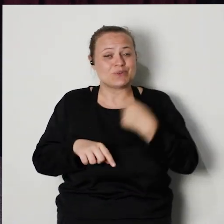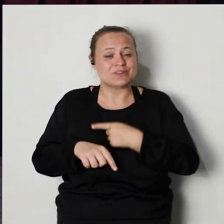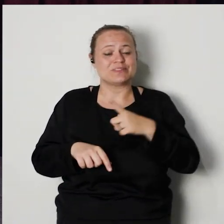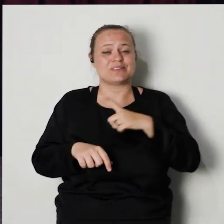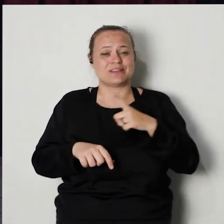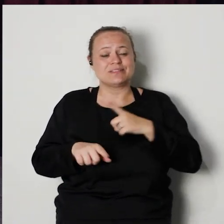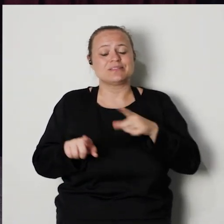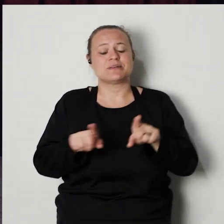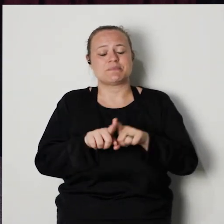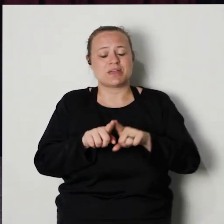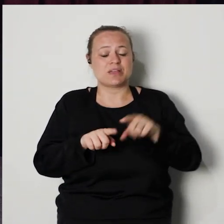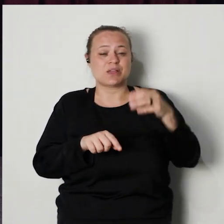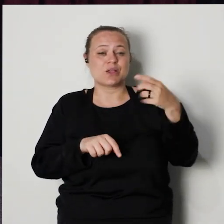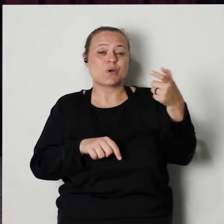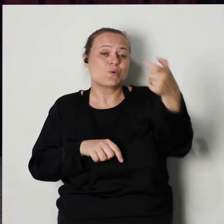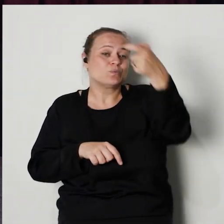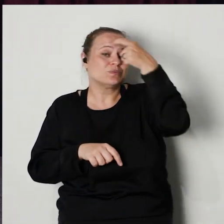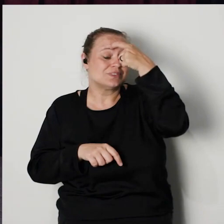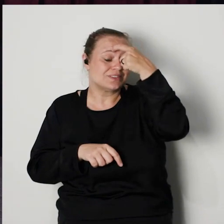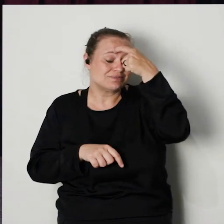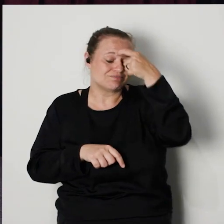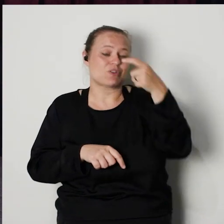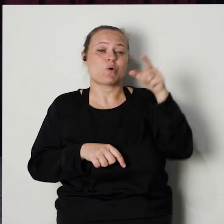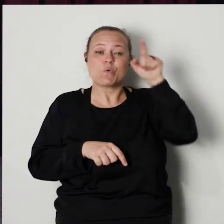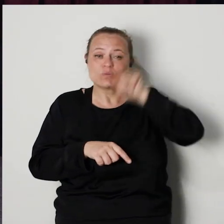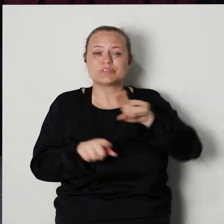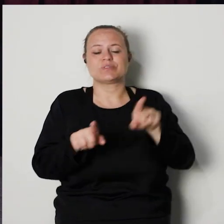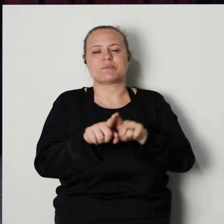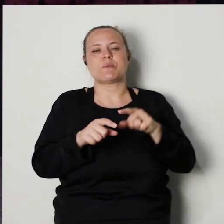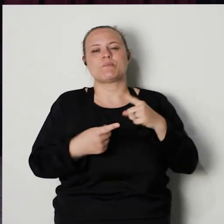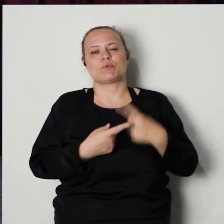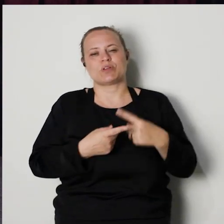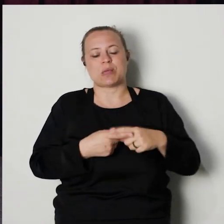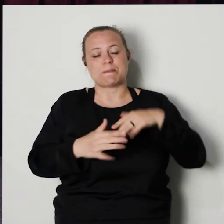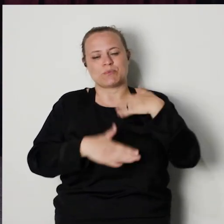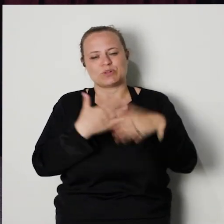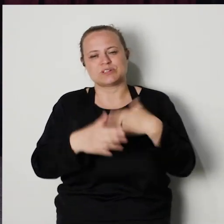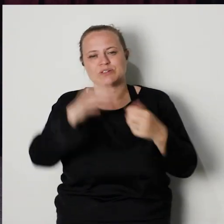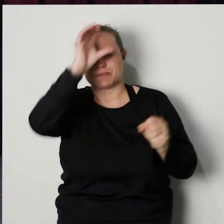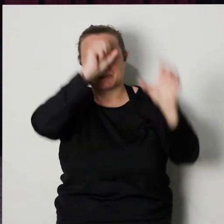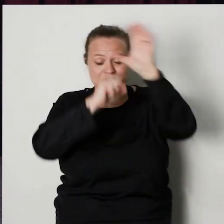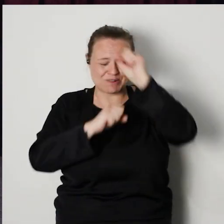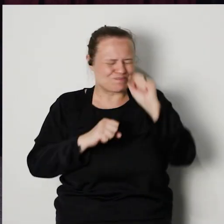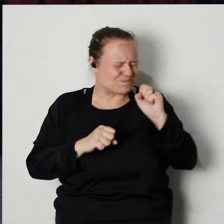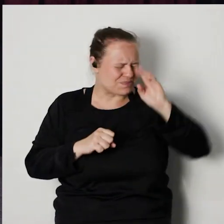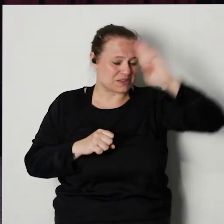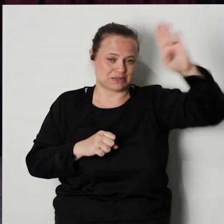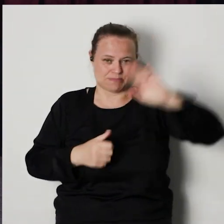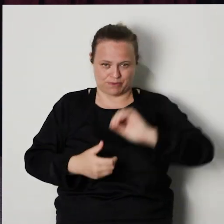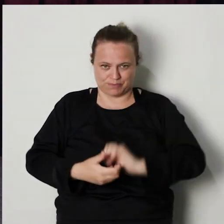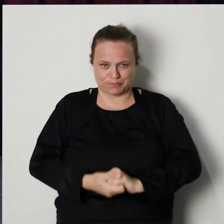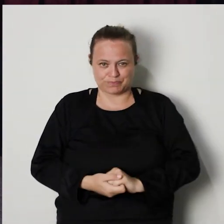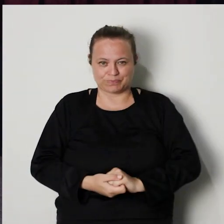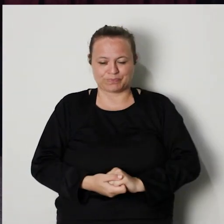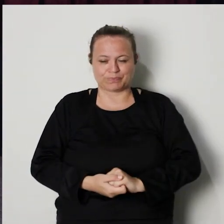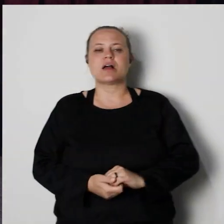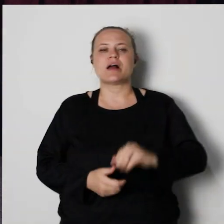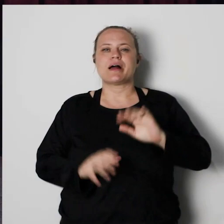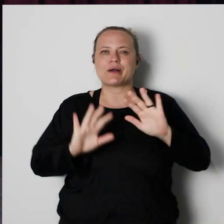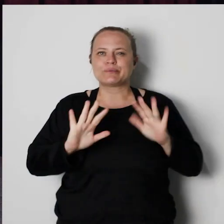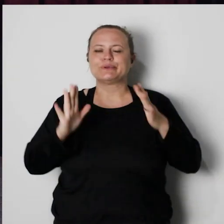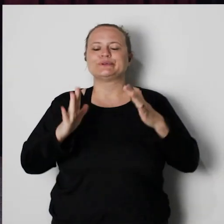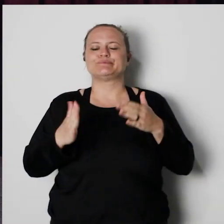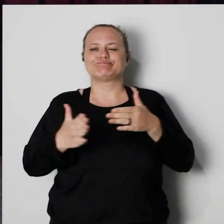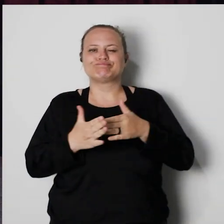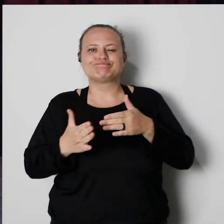A gente sabe perfeitamente das dificuldades que municípios e estados tiveram, mas a gente também tem consciência assim,